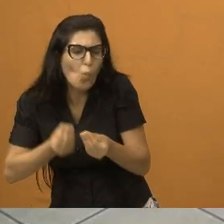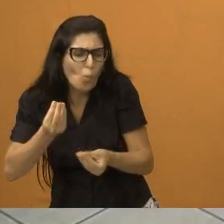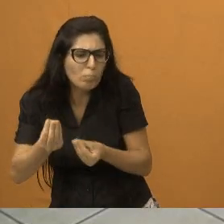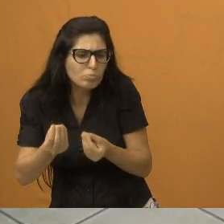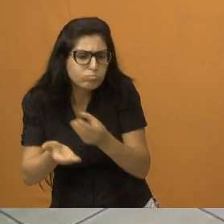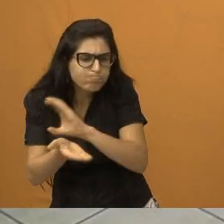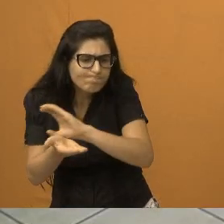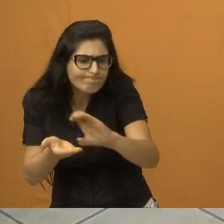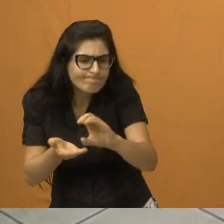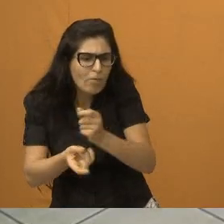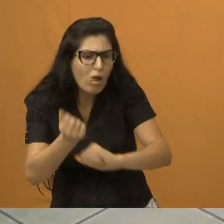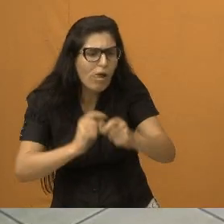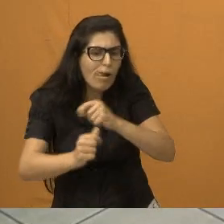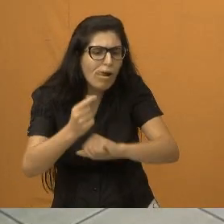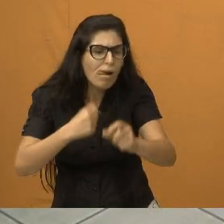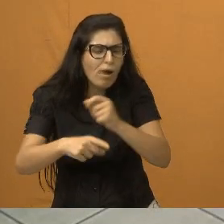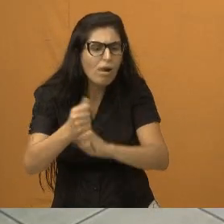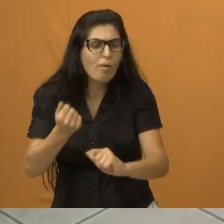Então,